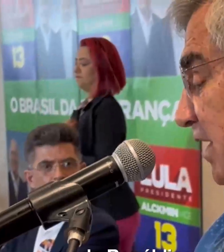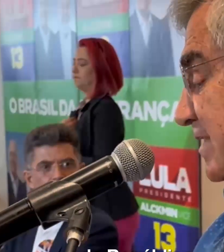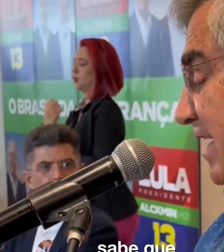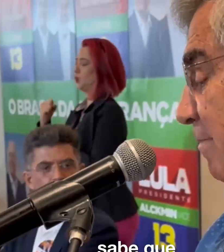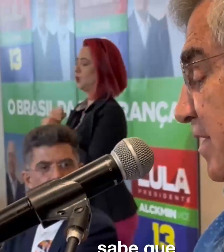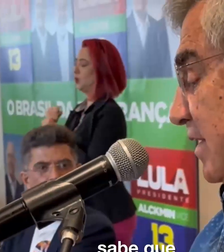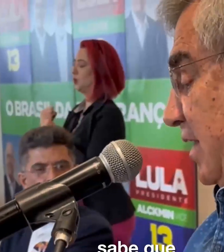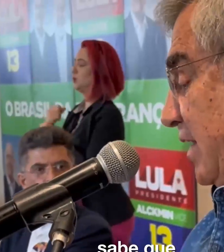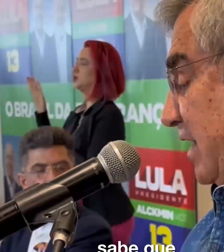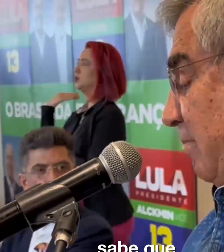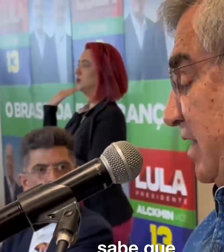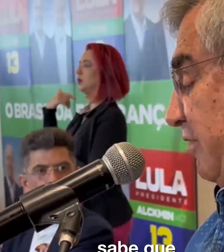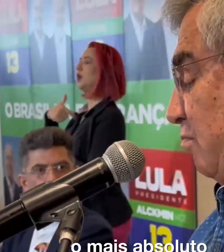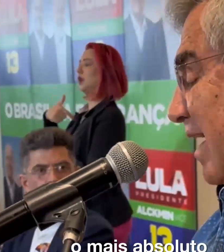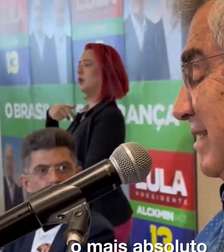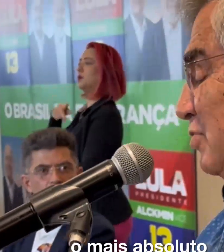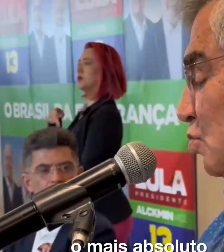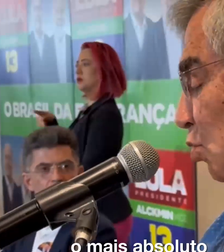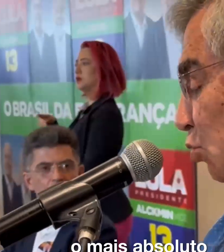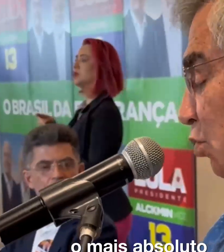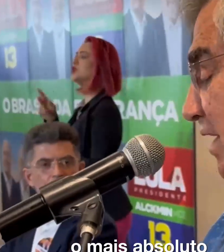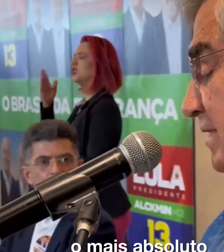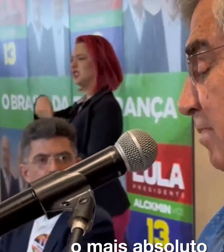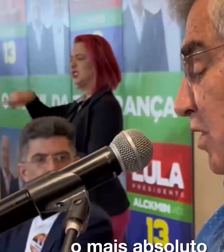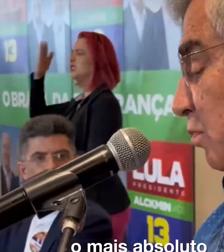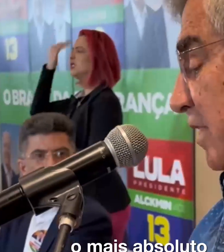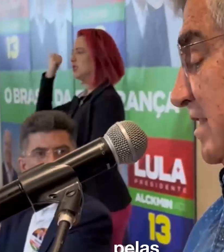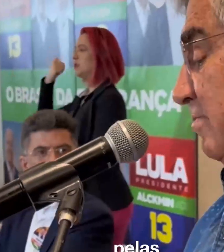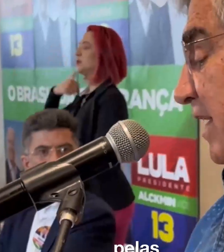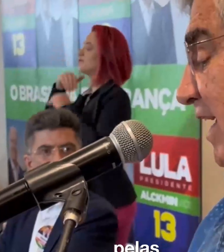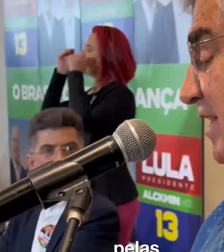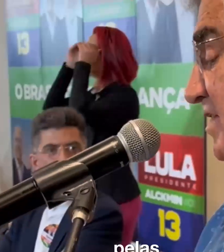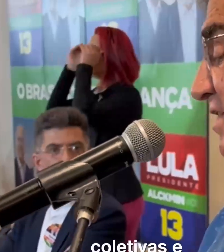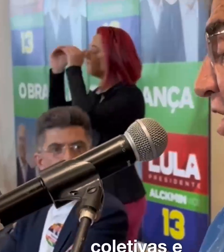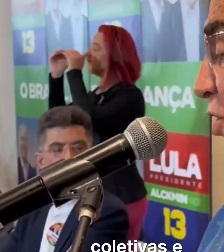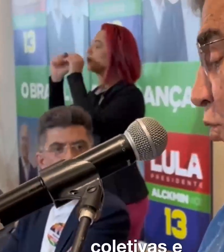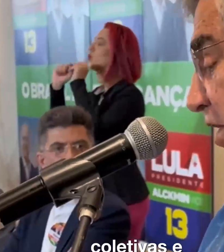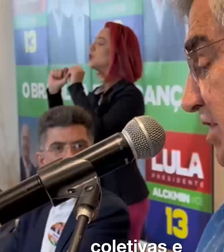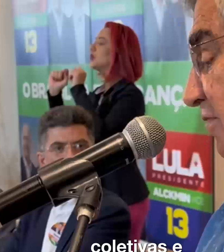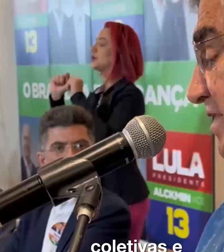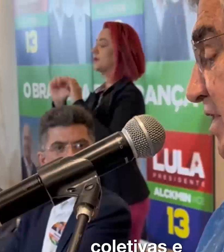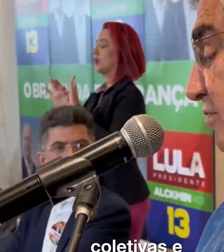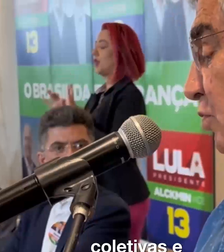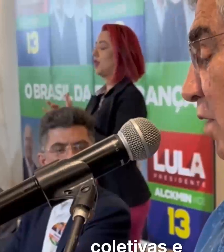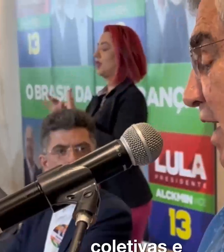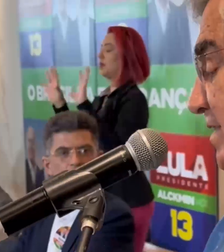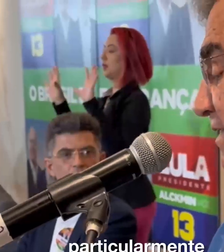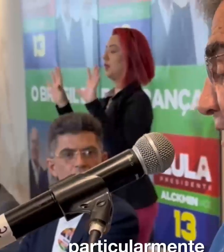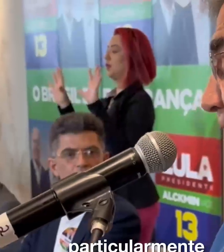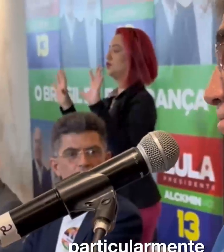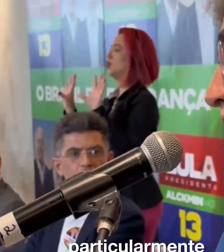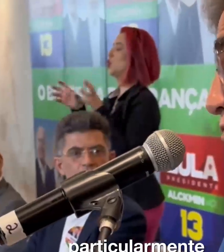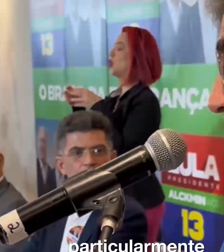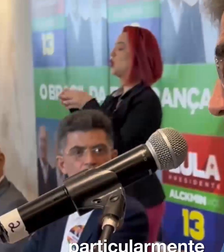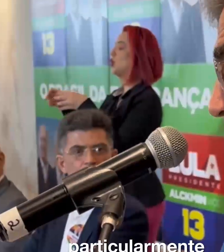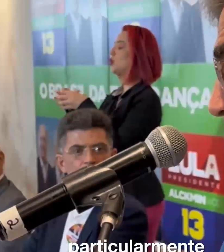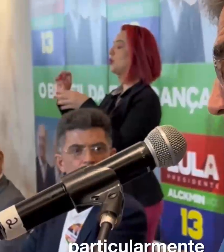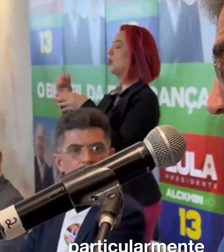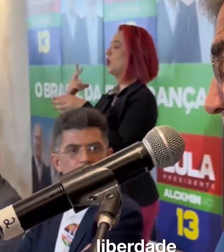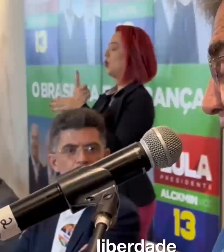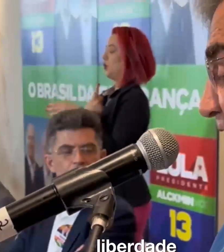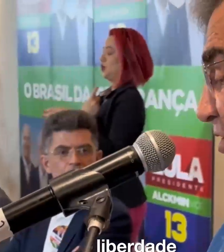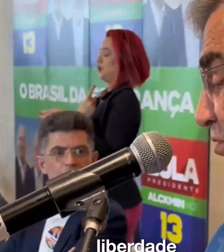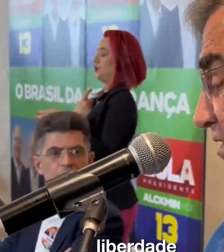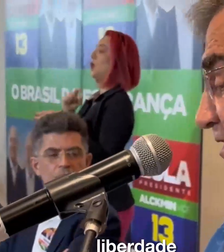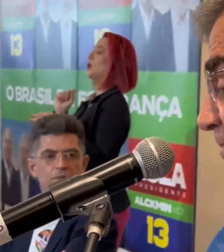da república sabe que mantive mais absoluto respeito pelas liberdades coletivas e individuais particularmente